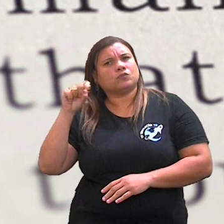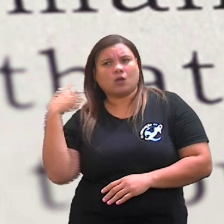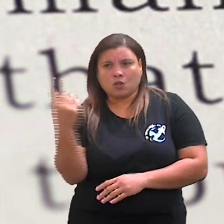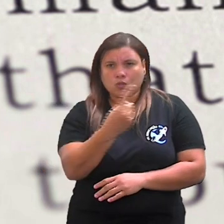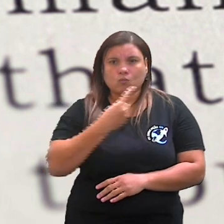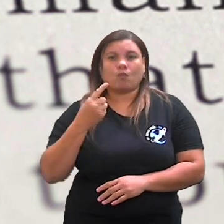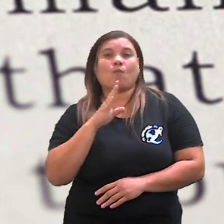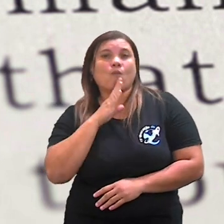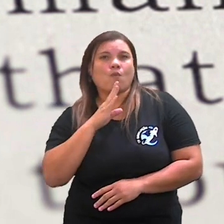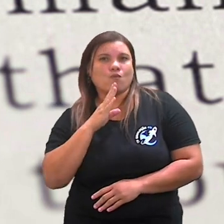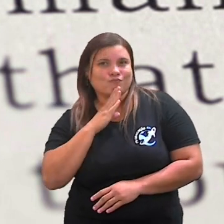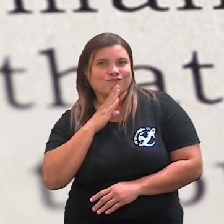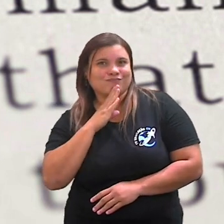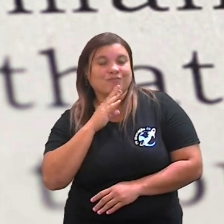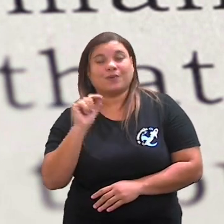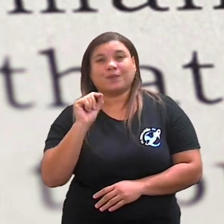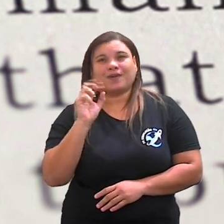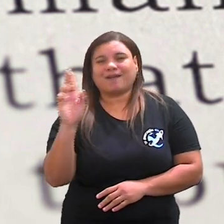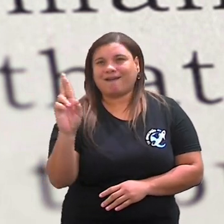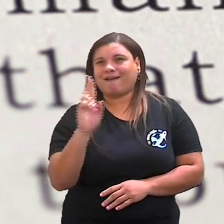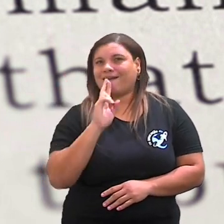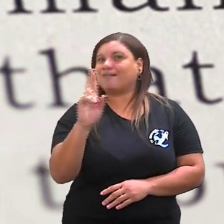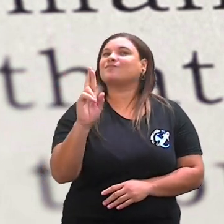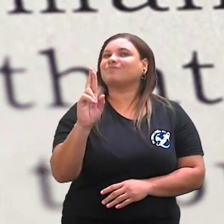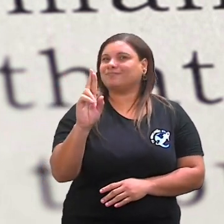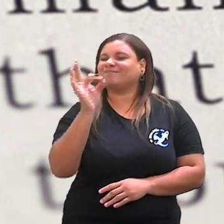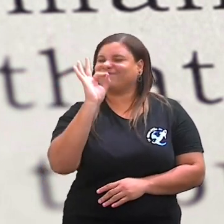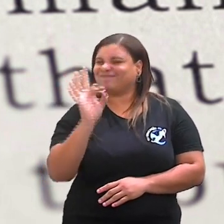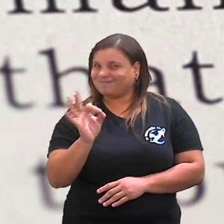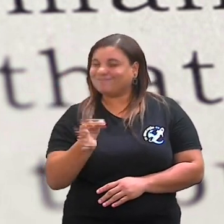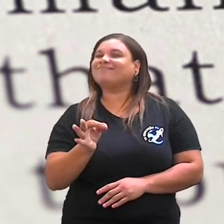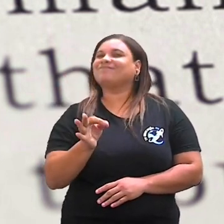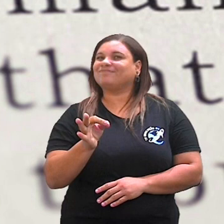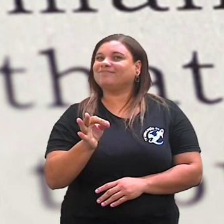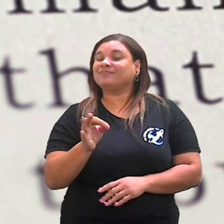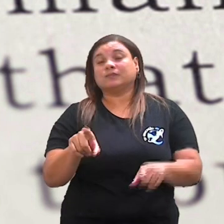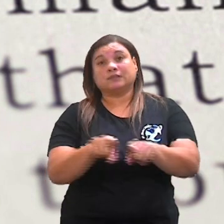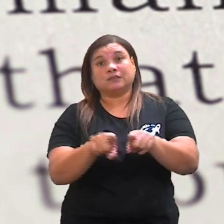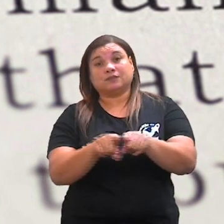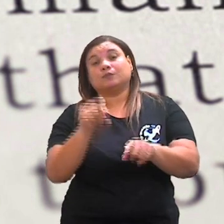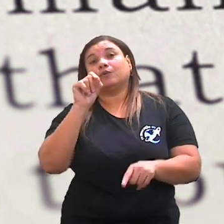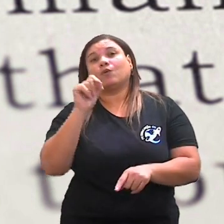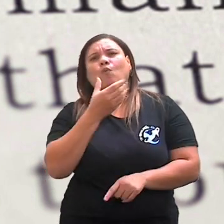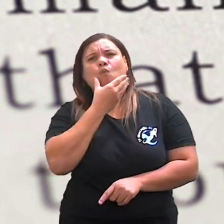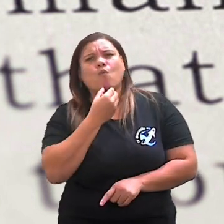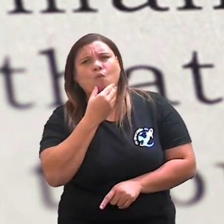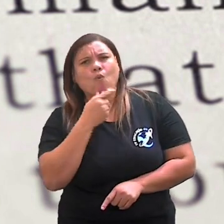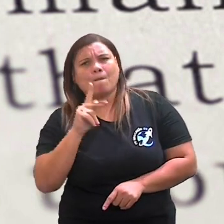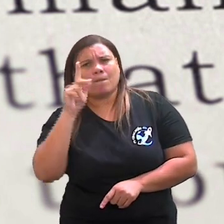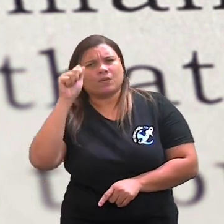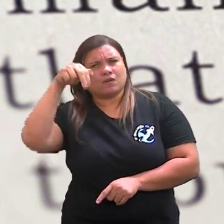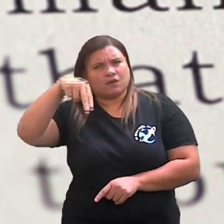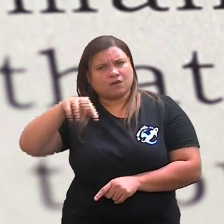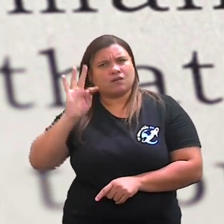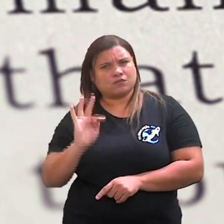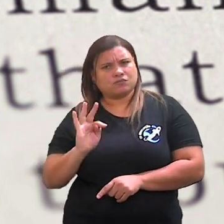pergunta que acabei de fazer para vocês, Kant disse que fazer a ação correta tem a ver